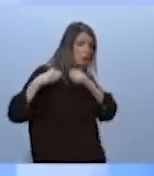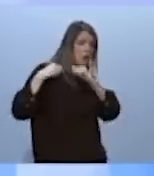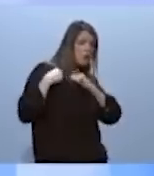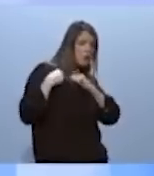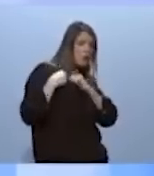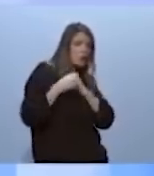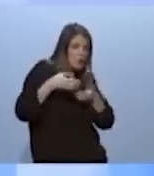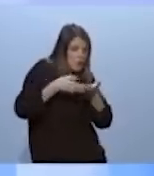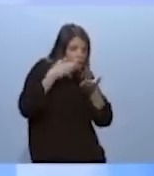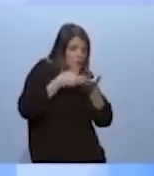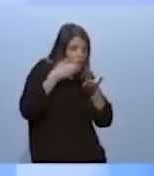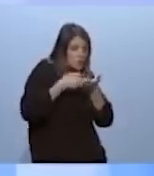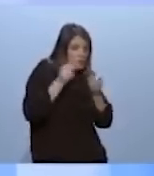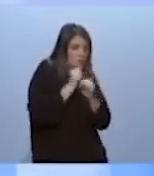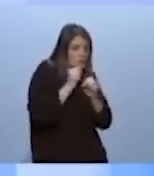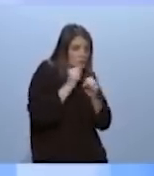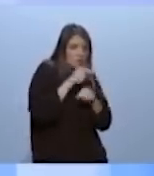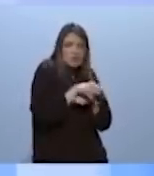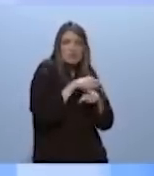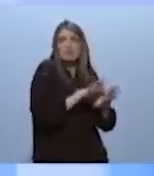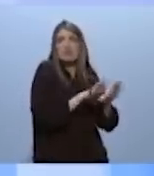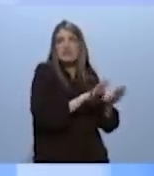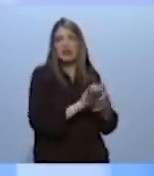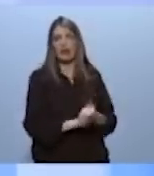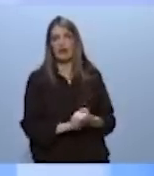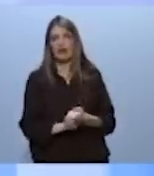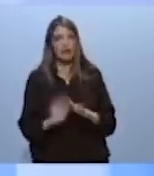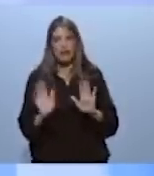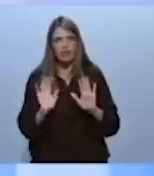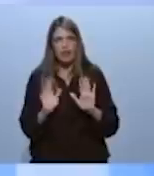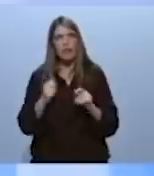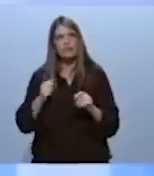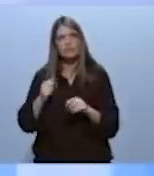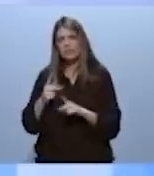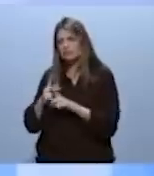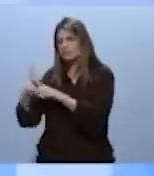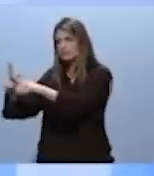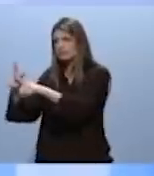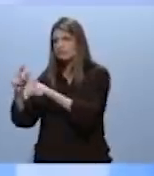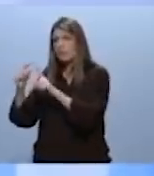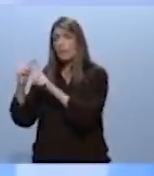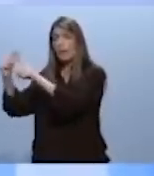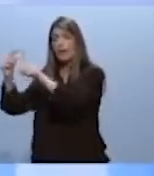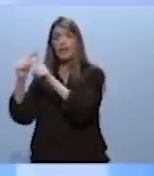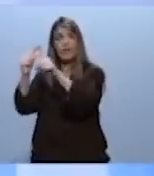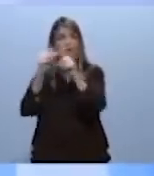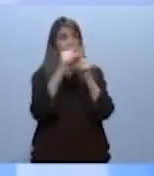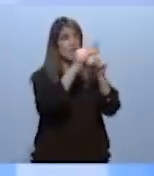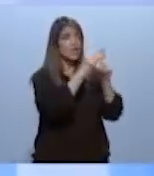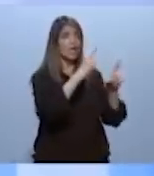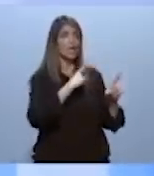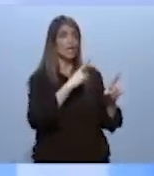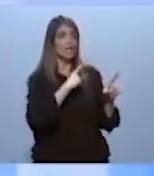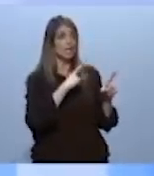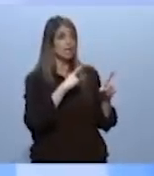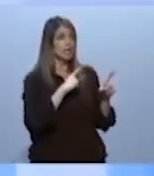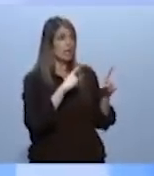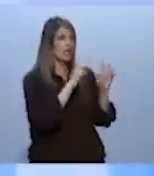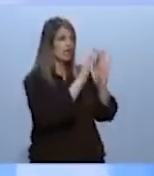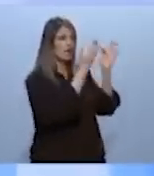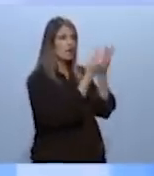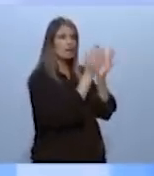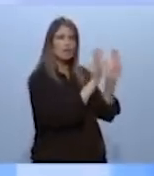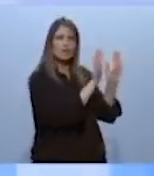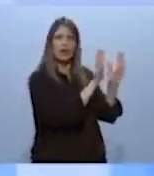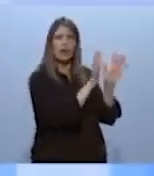e muitas vezes o horário de droga morrer de frio na rua o equipamento social tende tá na periferia na periferia é um dia ele tem os seus laços afetivos